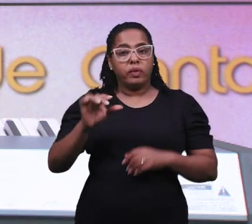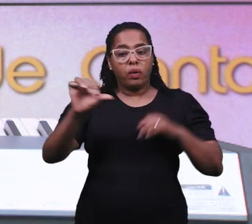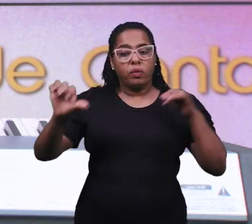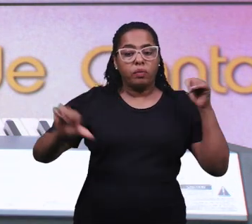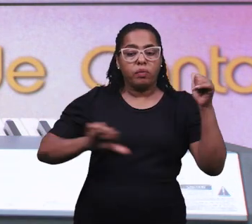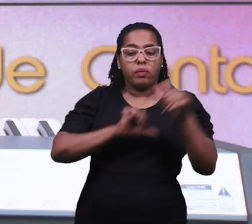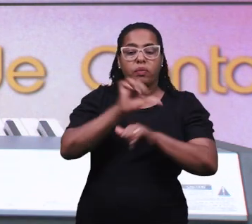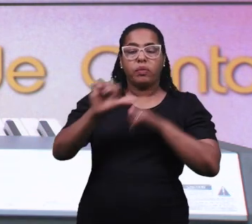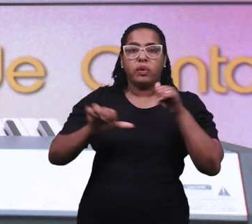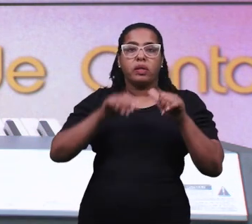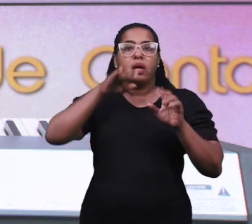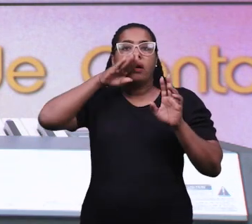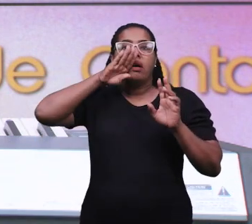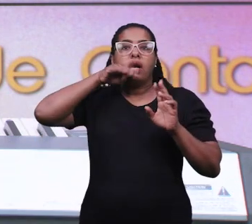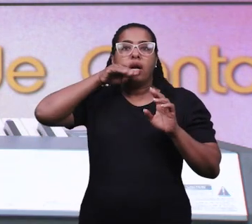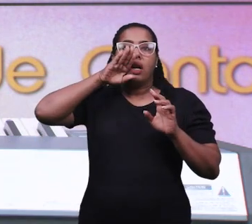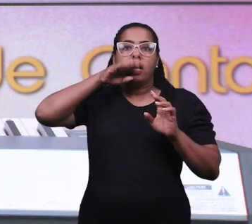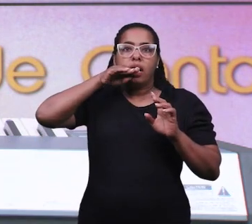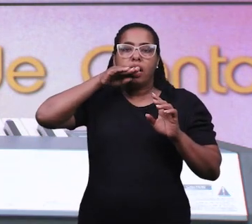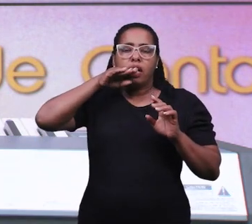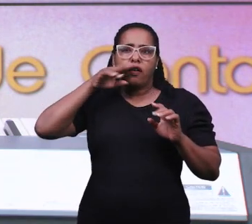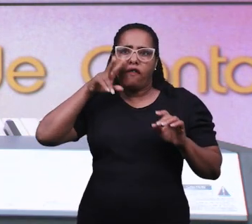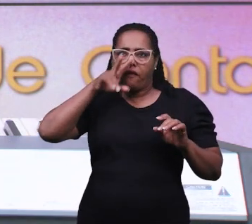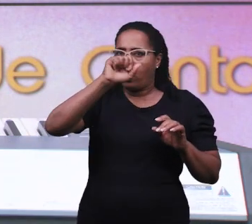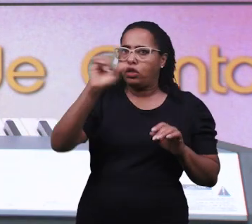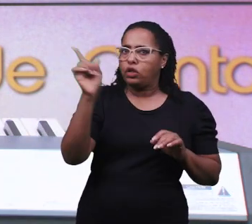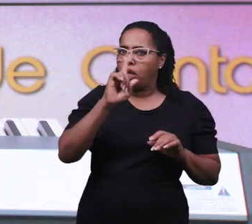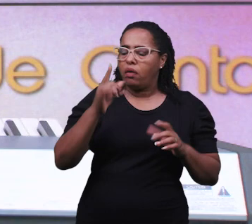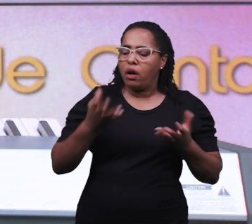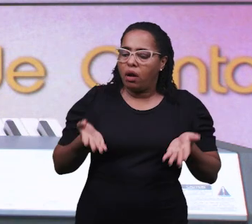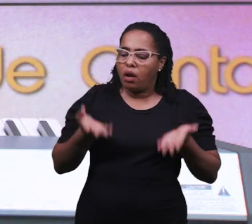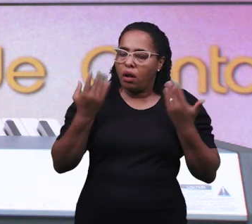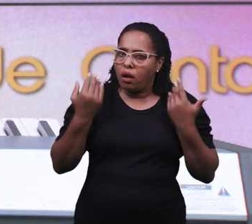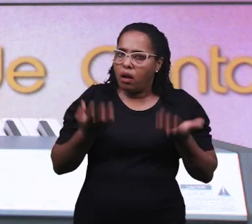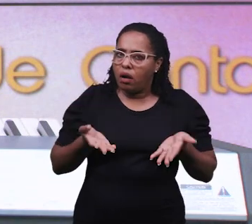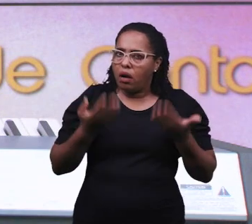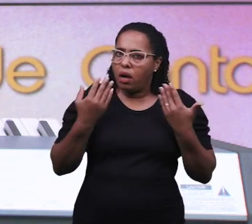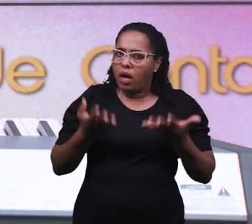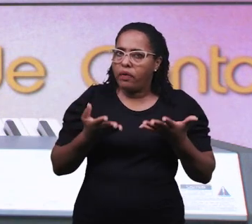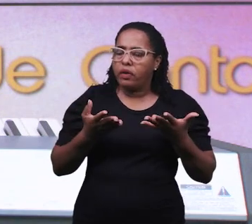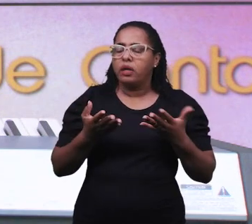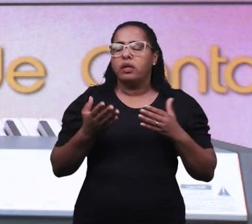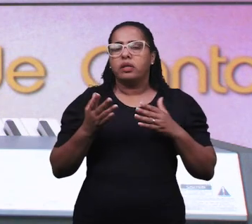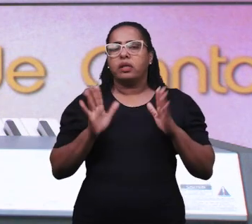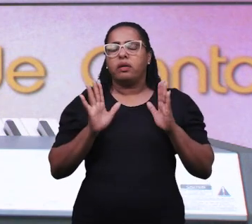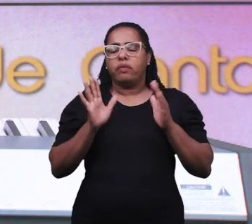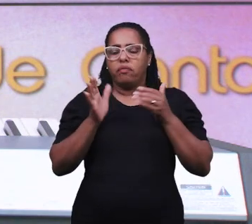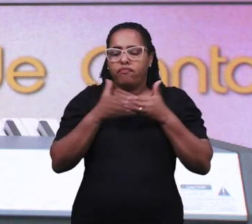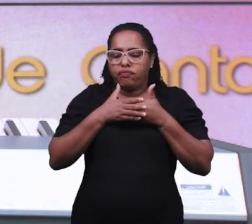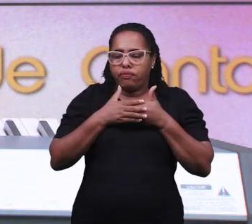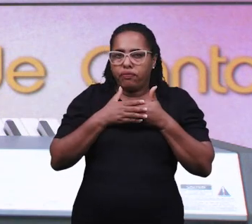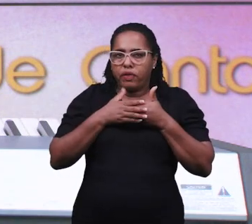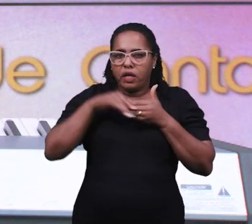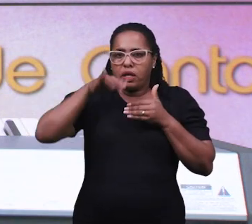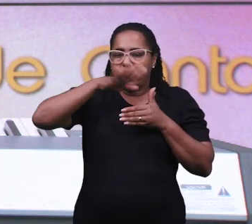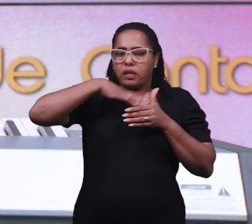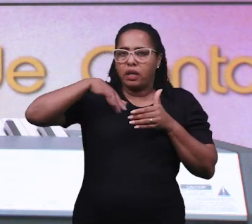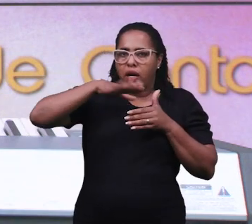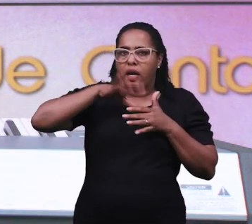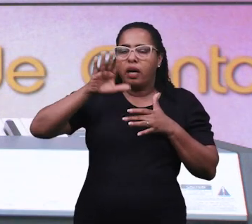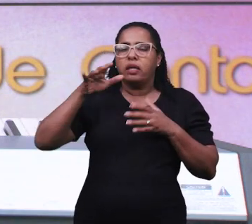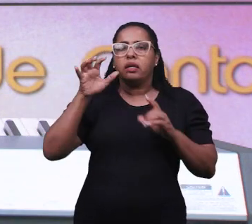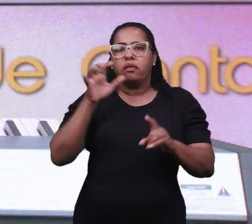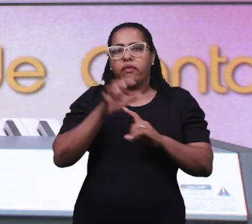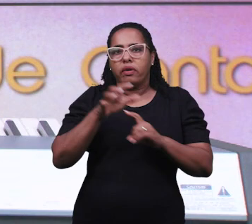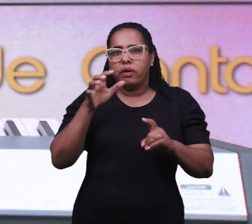A mudança de posição da sua língua não pode ser brusca, senão ela vai tampar o seu espaço, ela vai